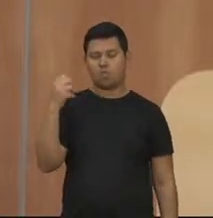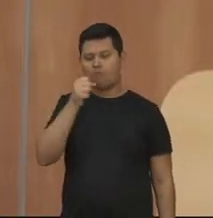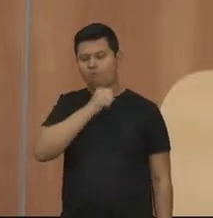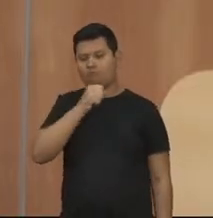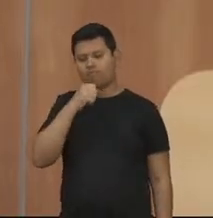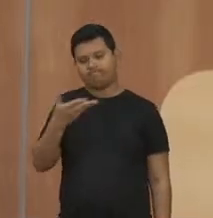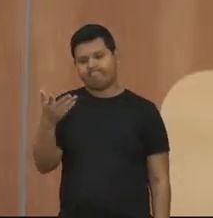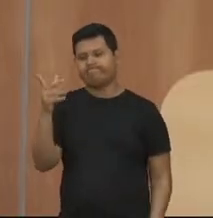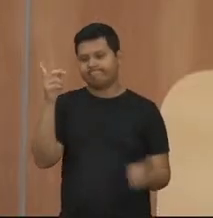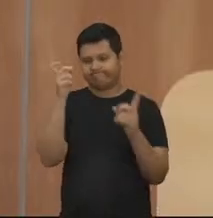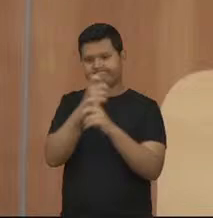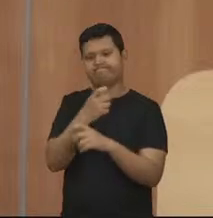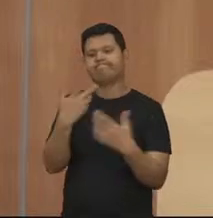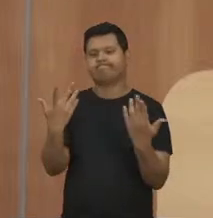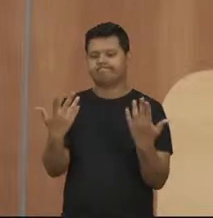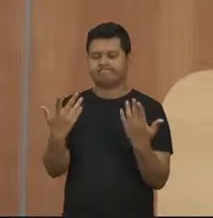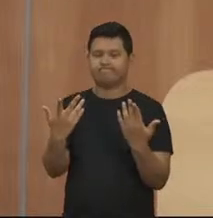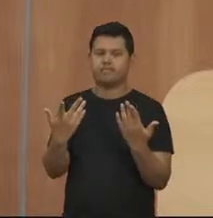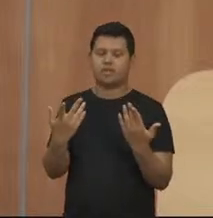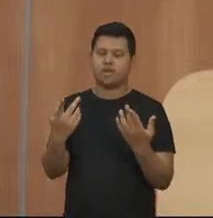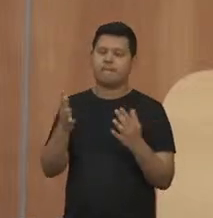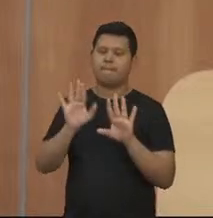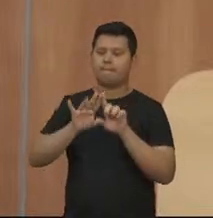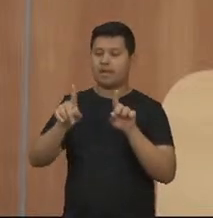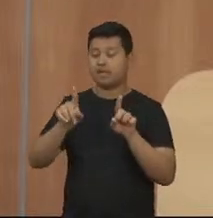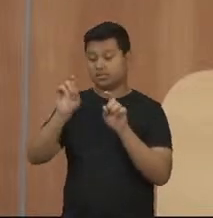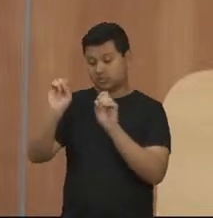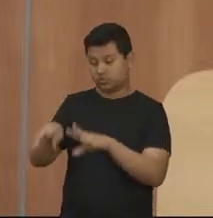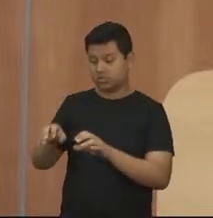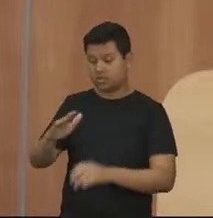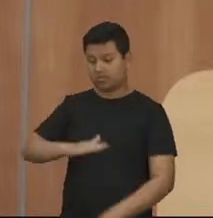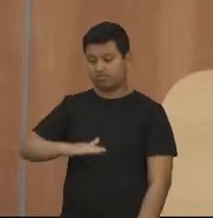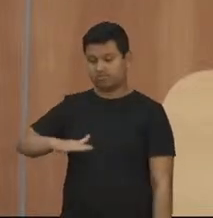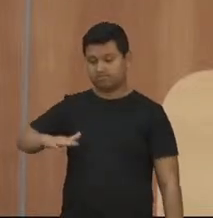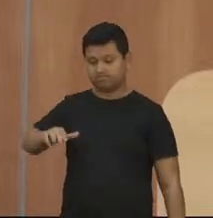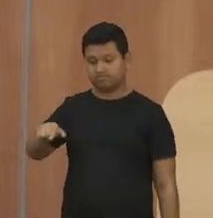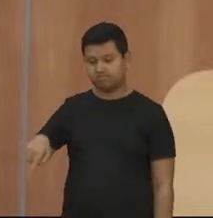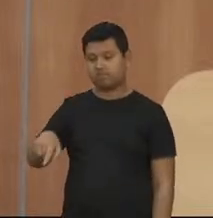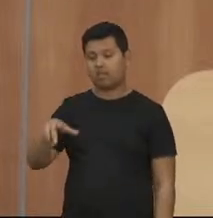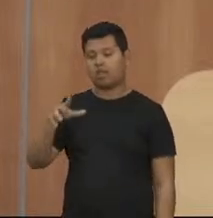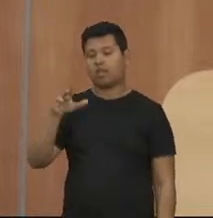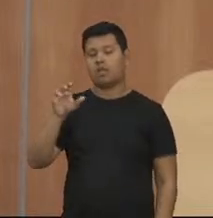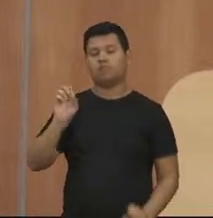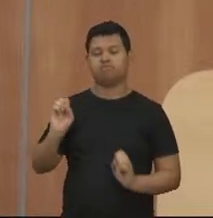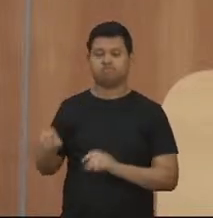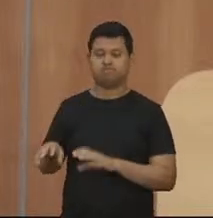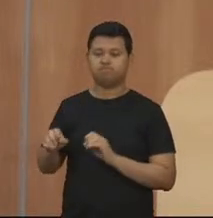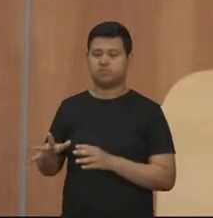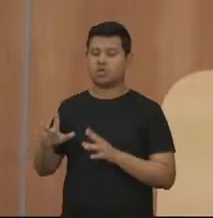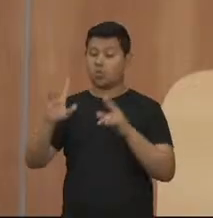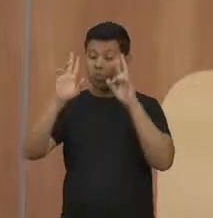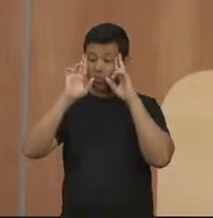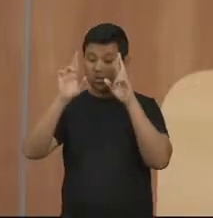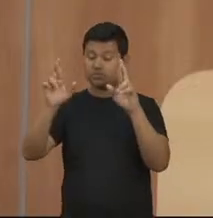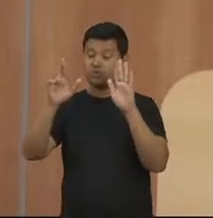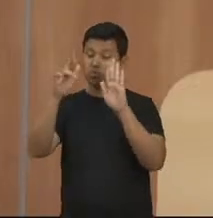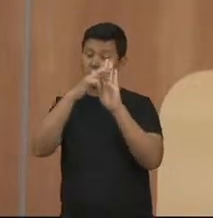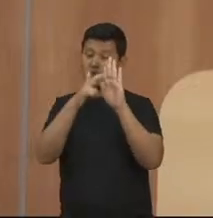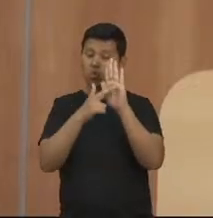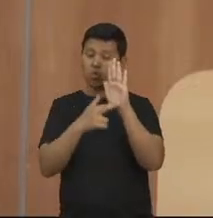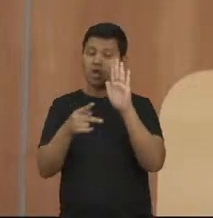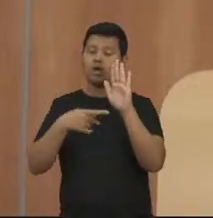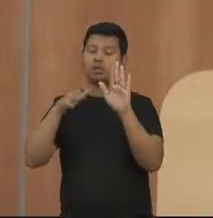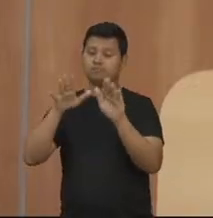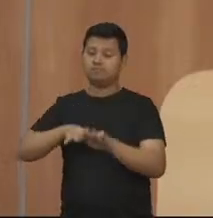Mas se você conseguir já desde criança, já fomentar na criança o respeito às regras de